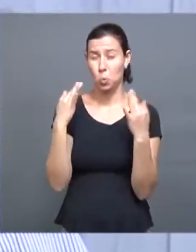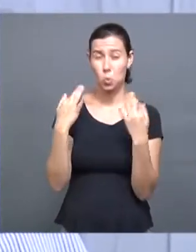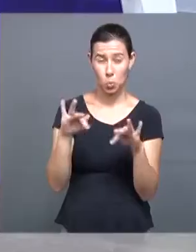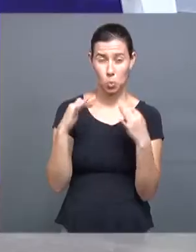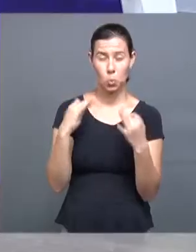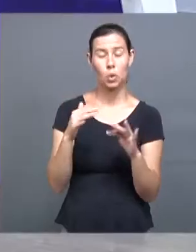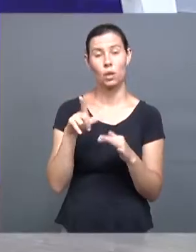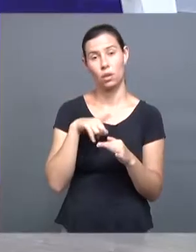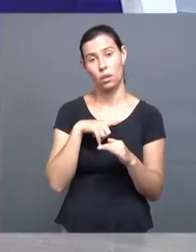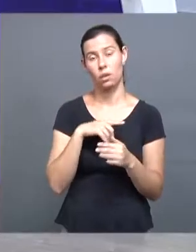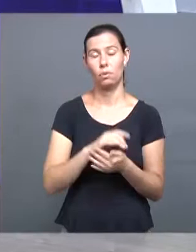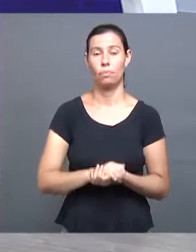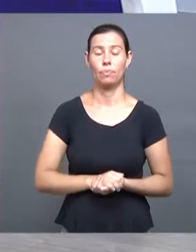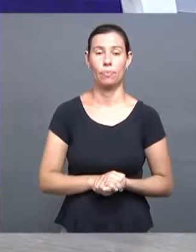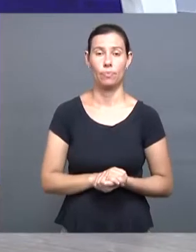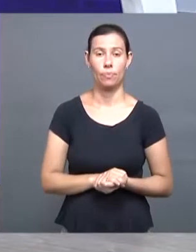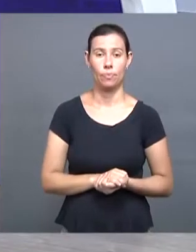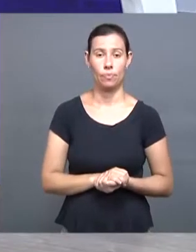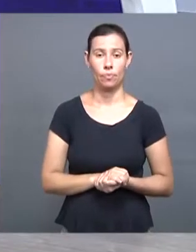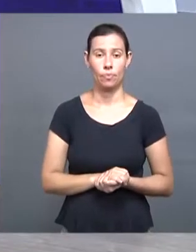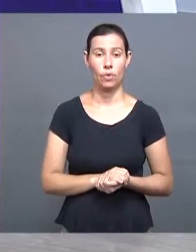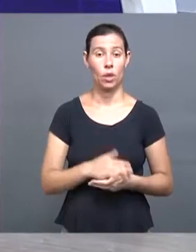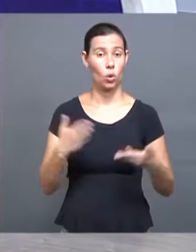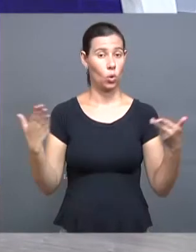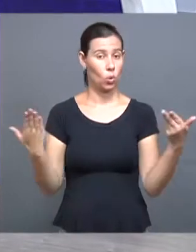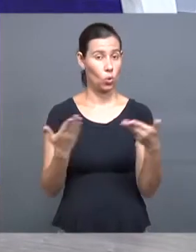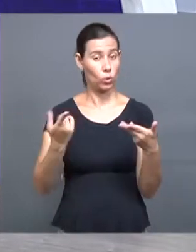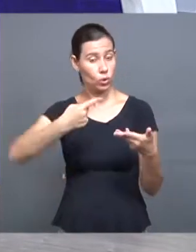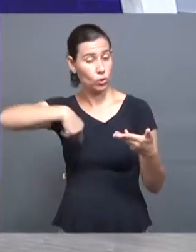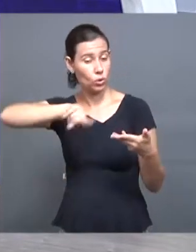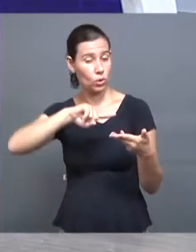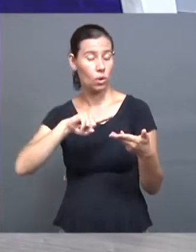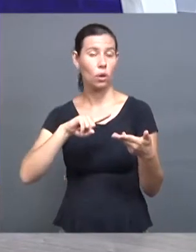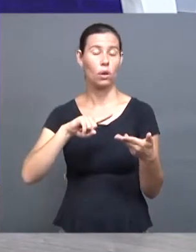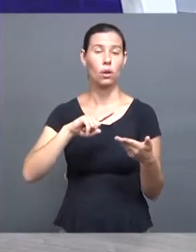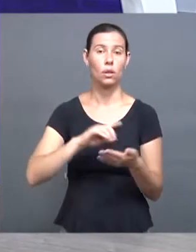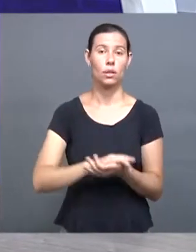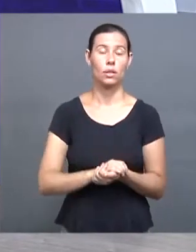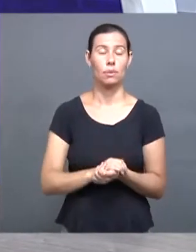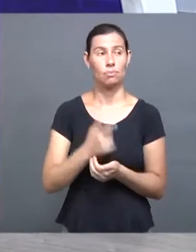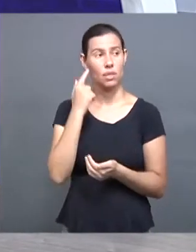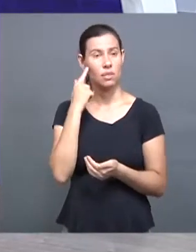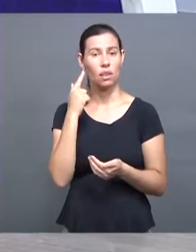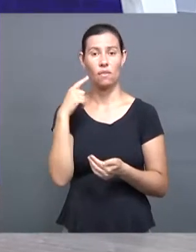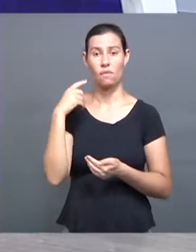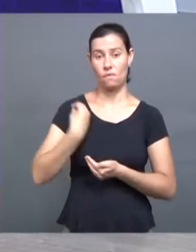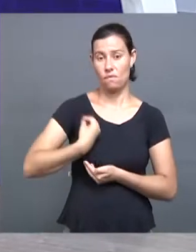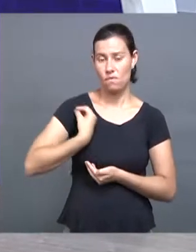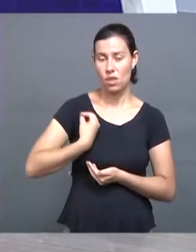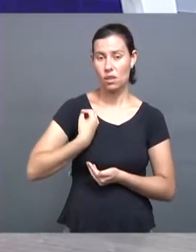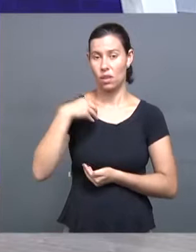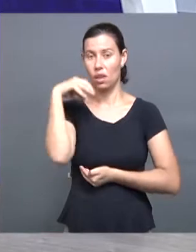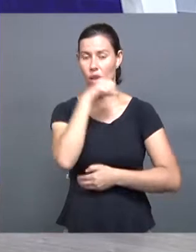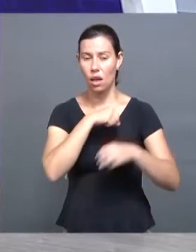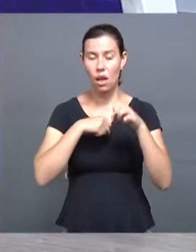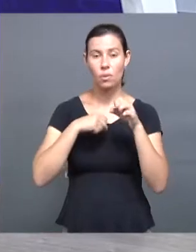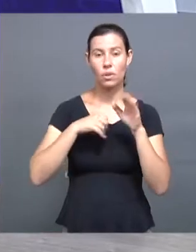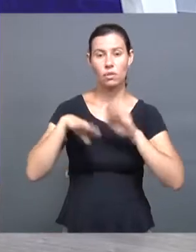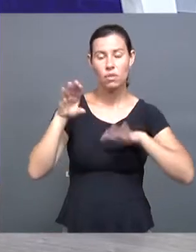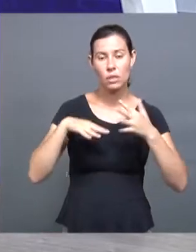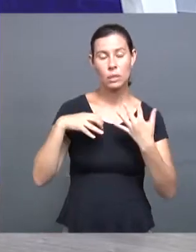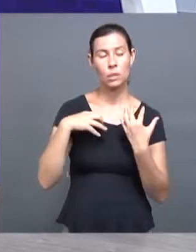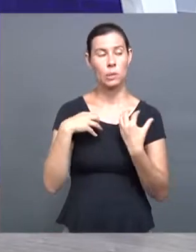dias. Interessante. E hoje podemos ligar esse ritmo de vida que nós temos, o estresse, a